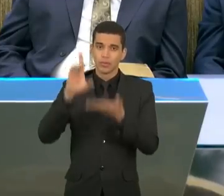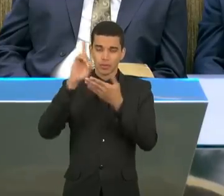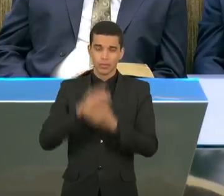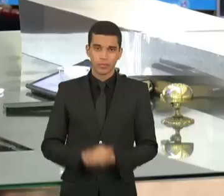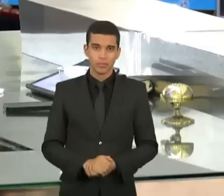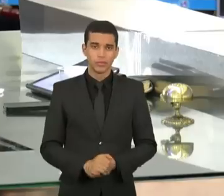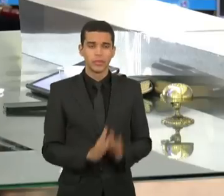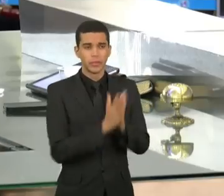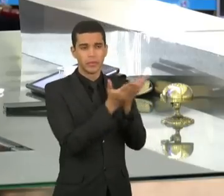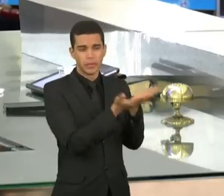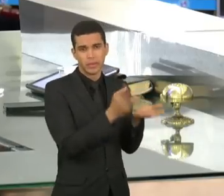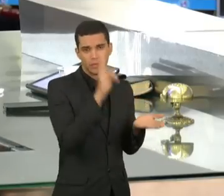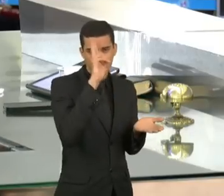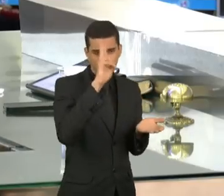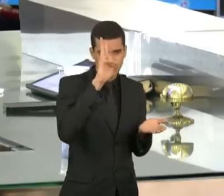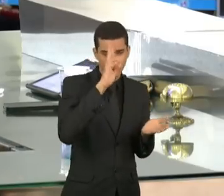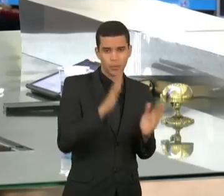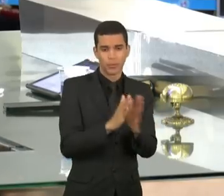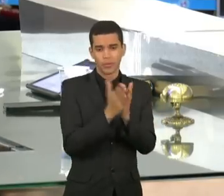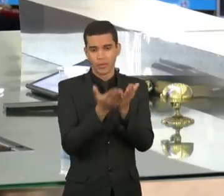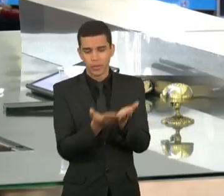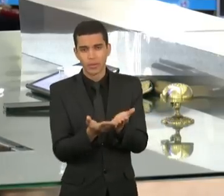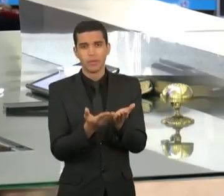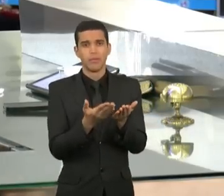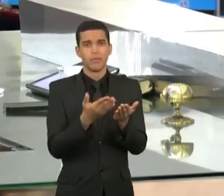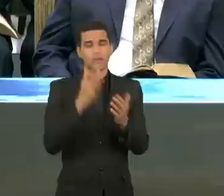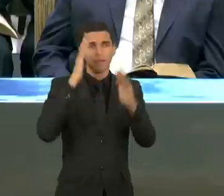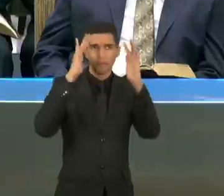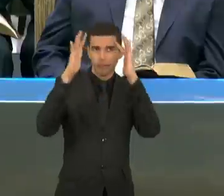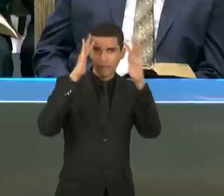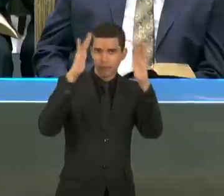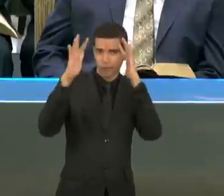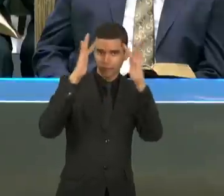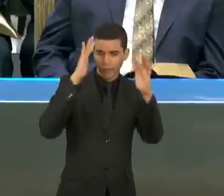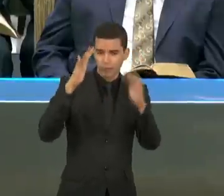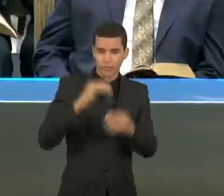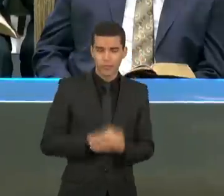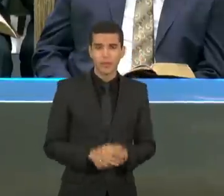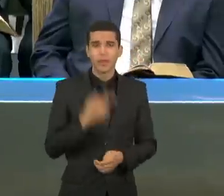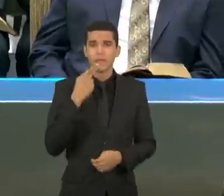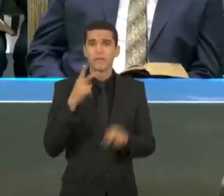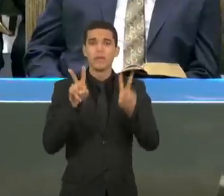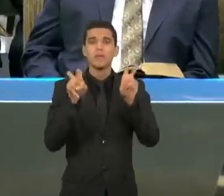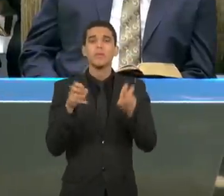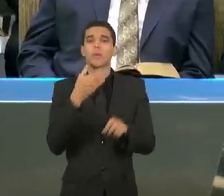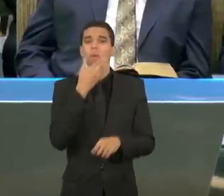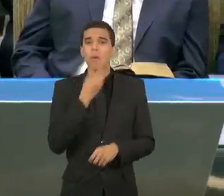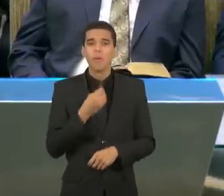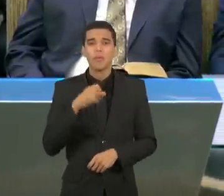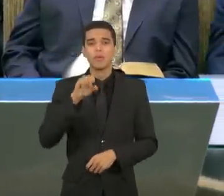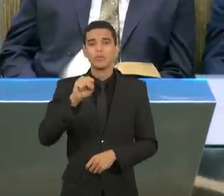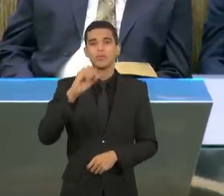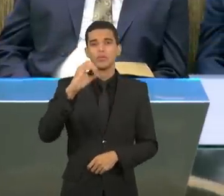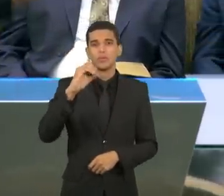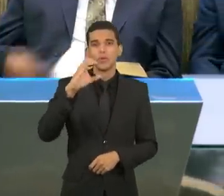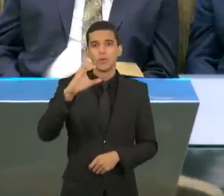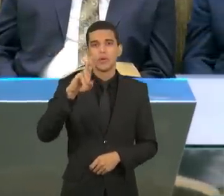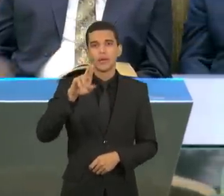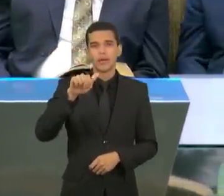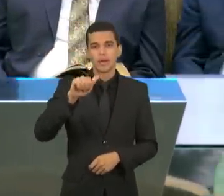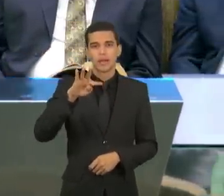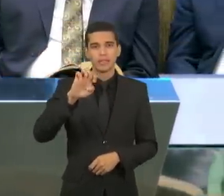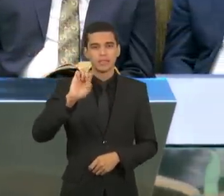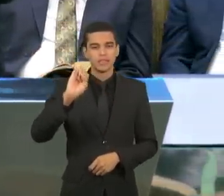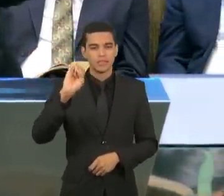dos livros de Platão, que falam de um Sócrates, que era, na verdade, um molestador de adolescente,